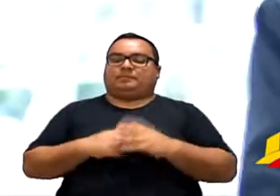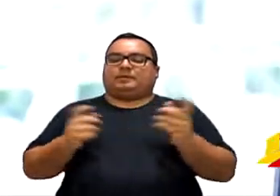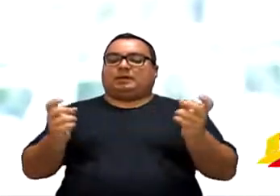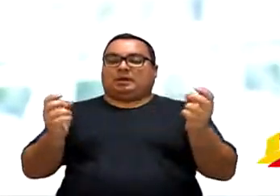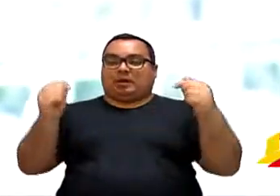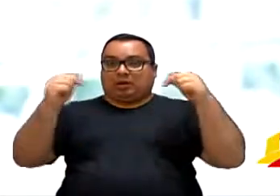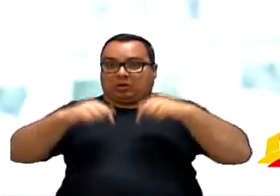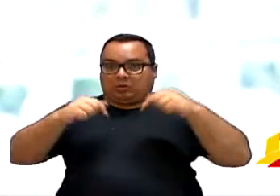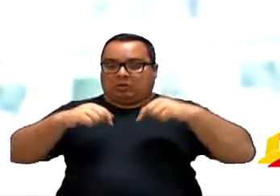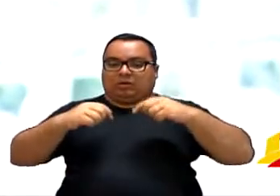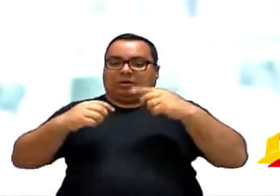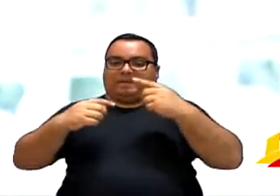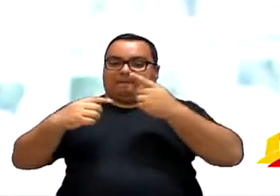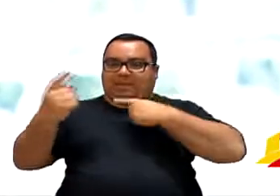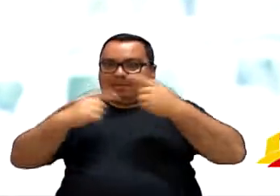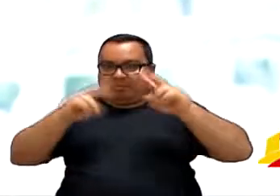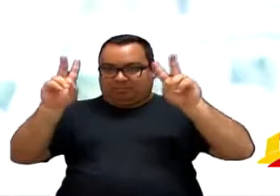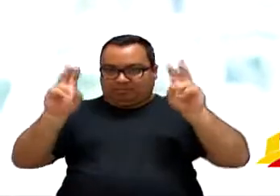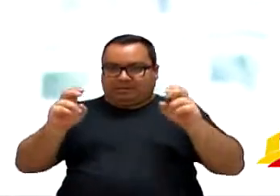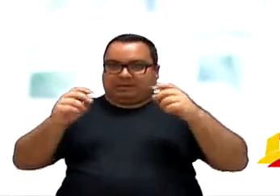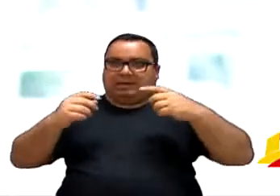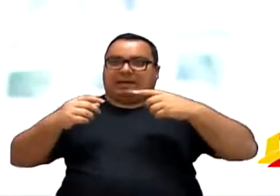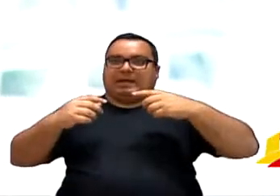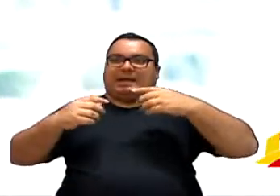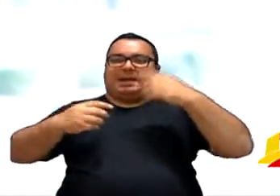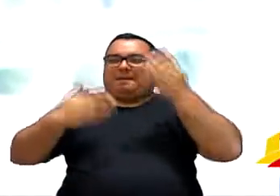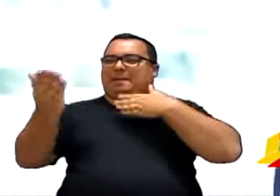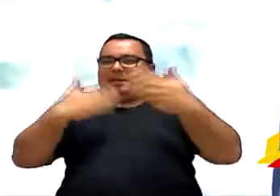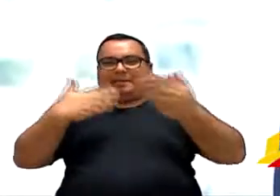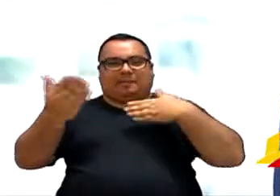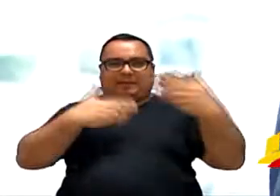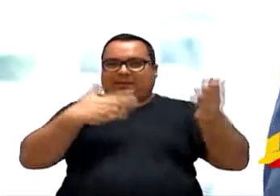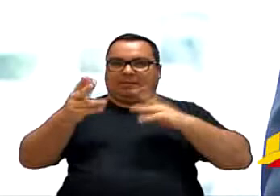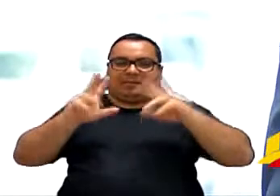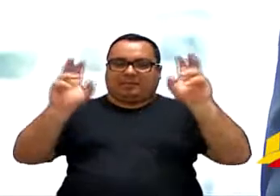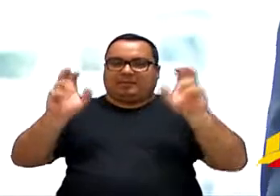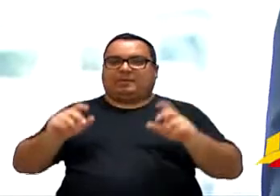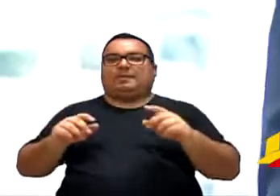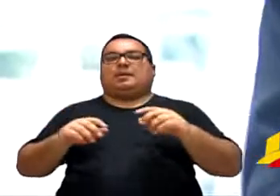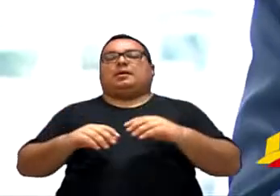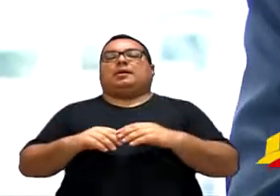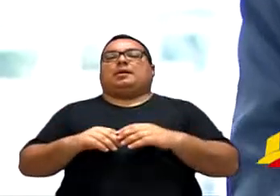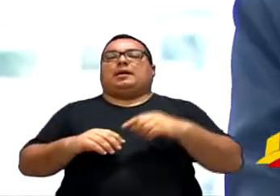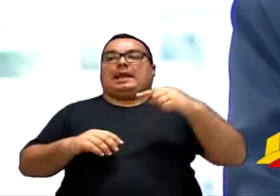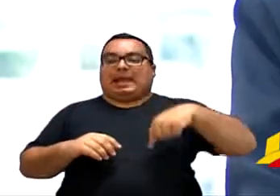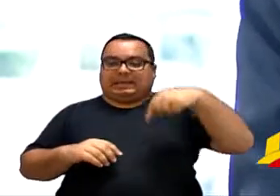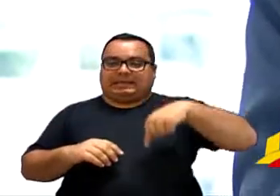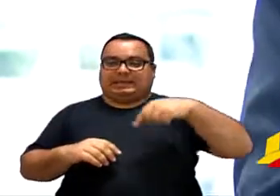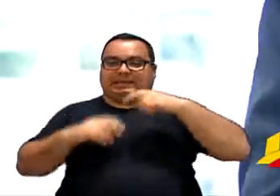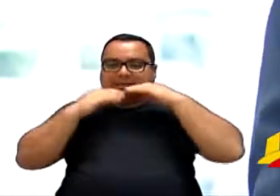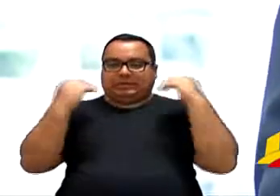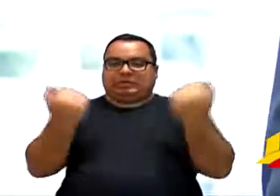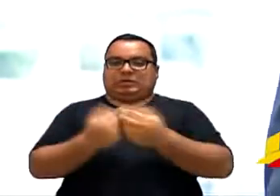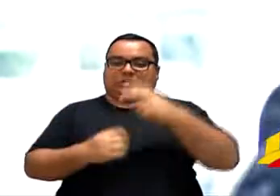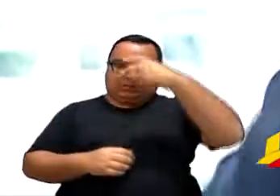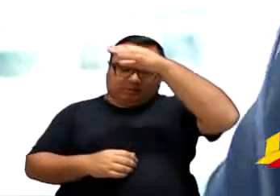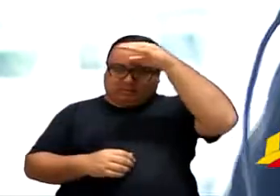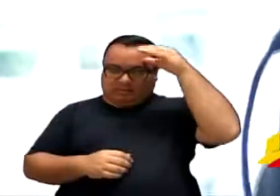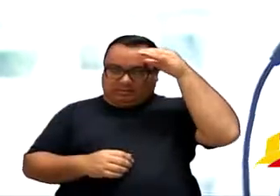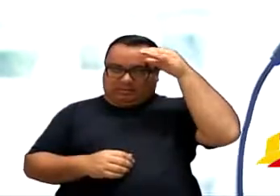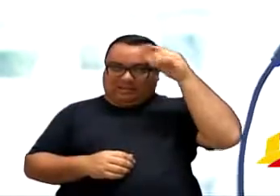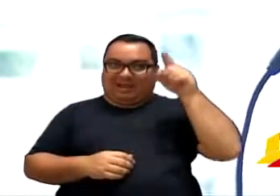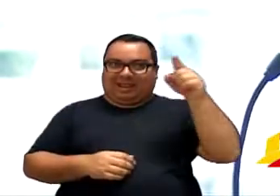não na Comissão de Justiça lá é para avaliar o parecer técnico se é legal ou não é legal